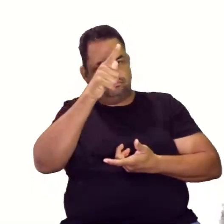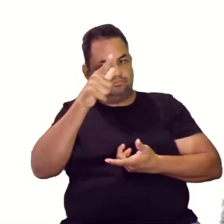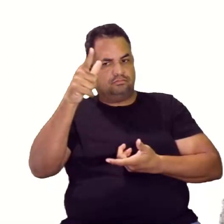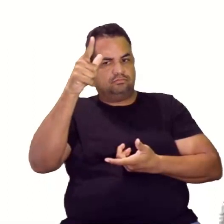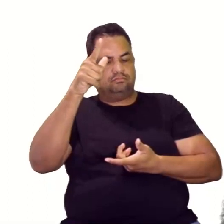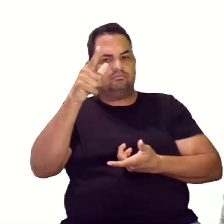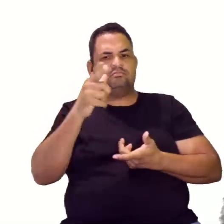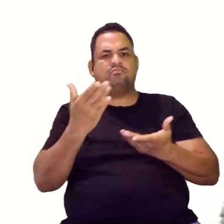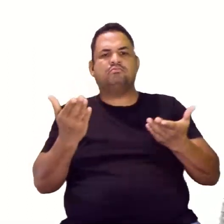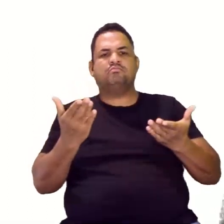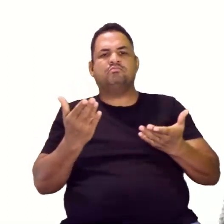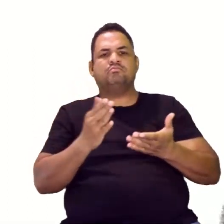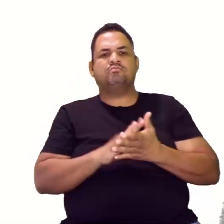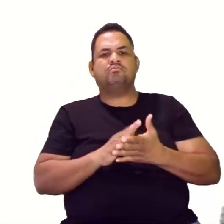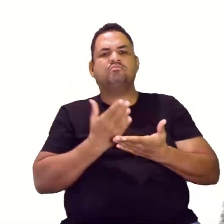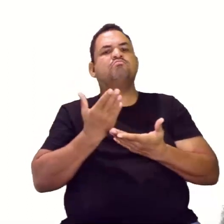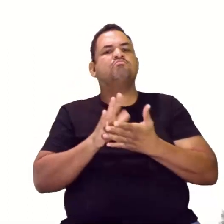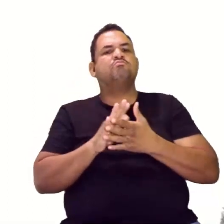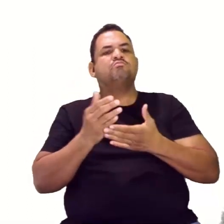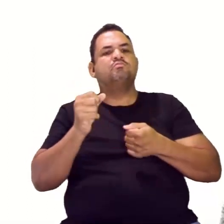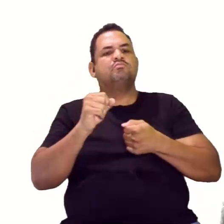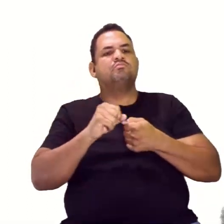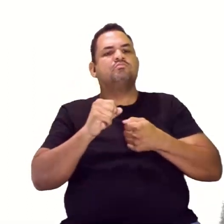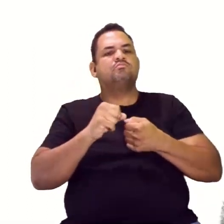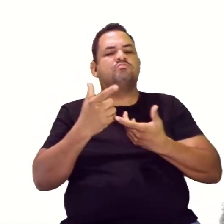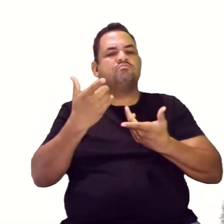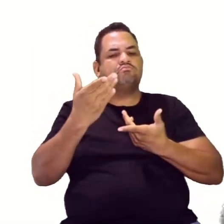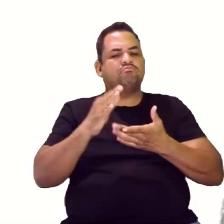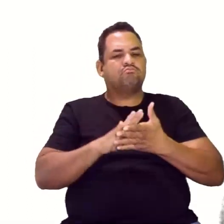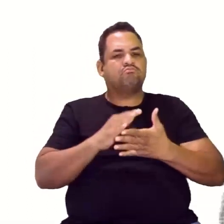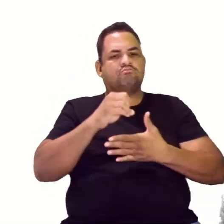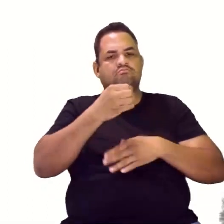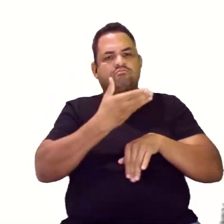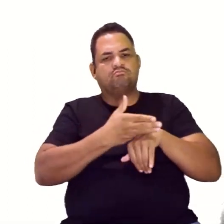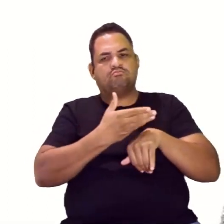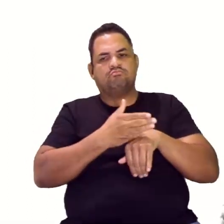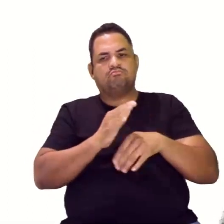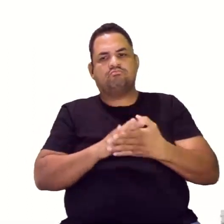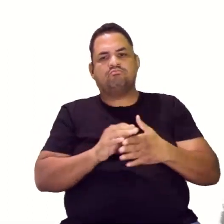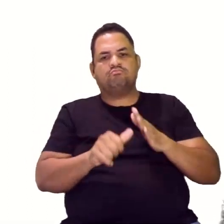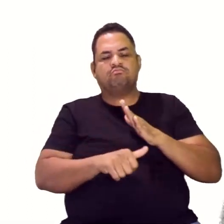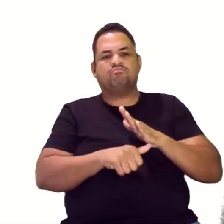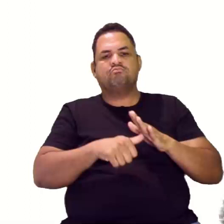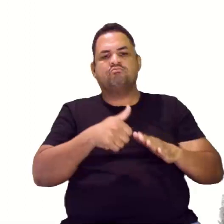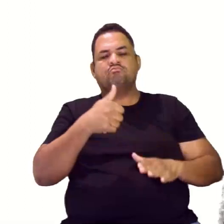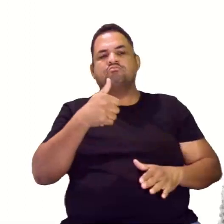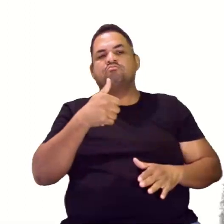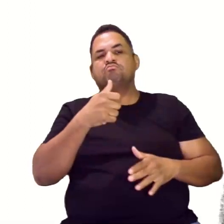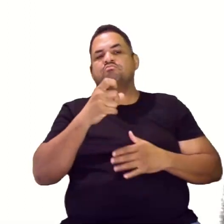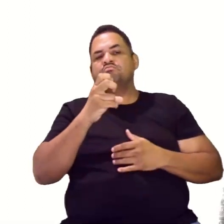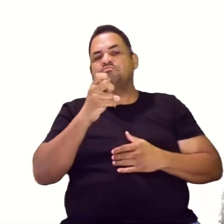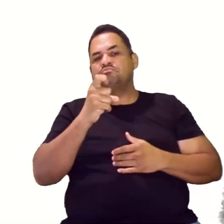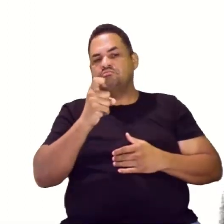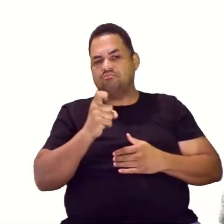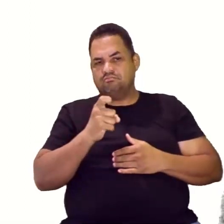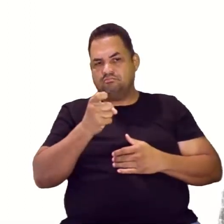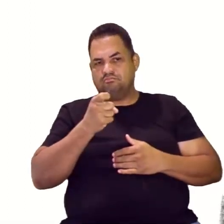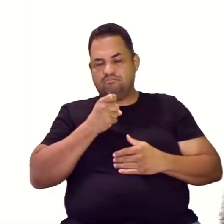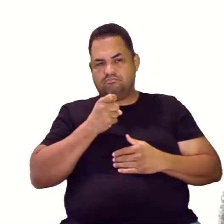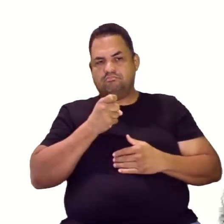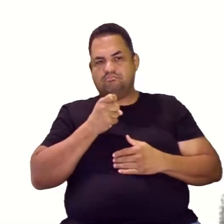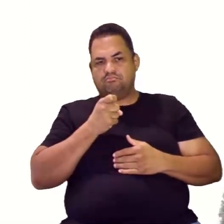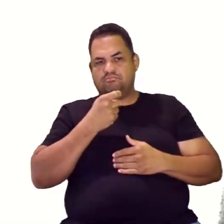vai... Estudando, treinando, né? Em casa, isso mesmo. Com mais então, tempo. Aqui, ó, o seu primeiro x deu? 25.